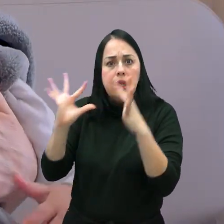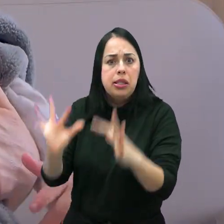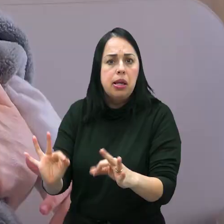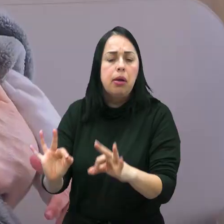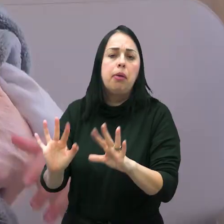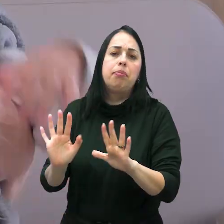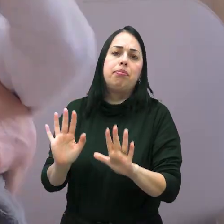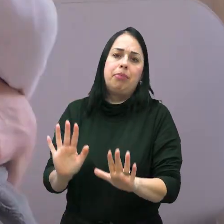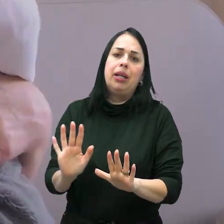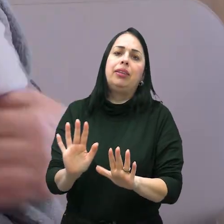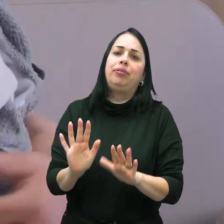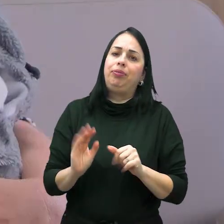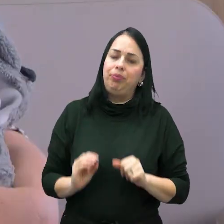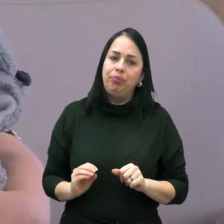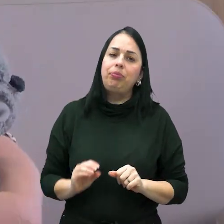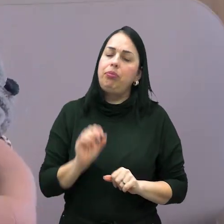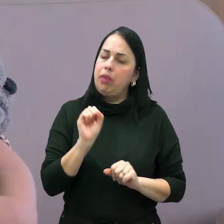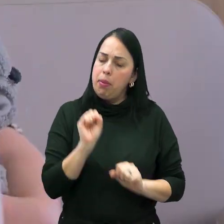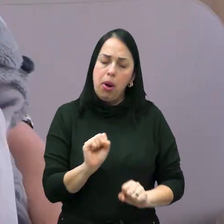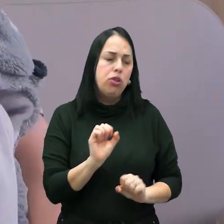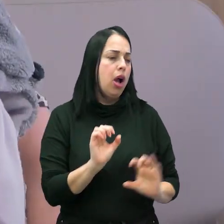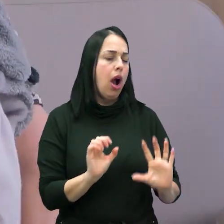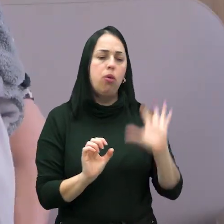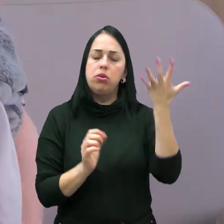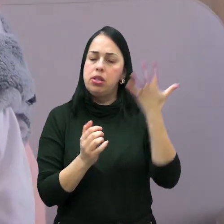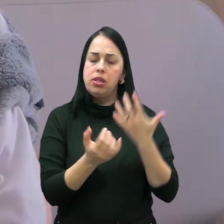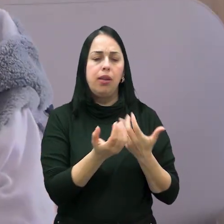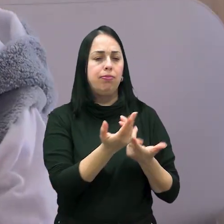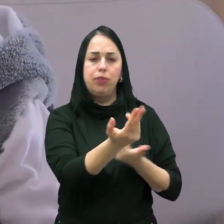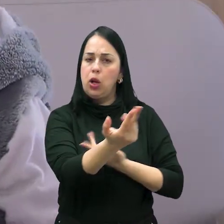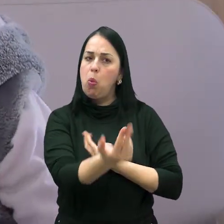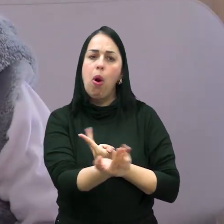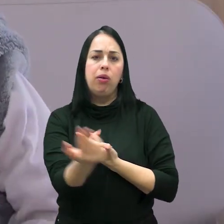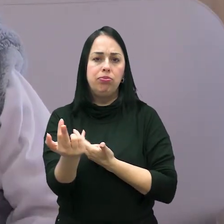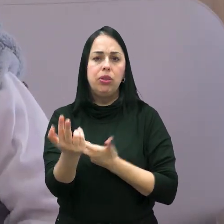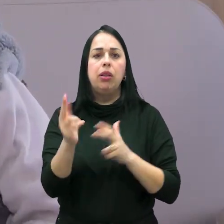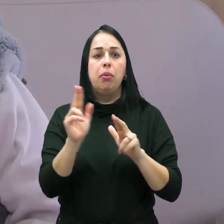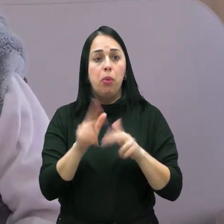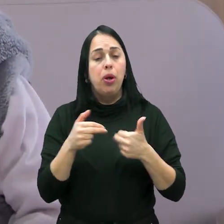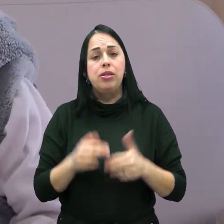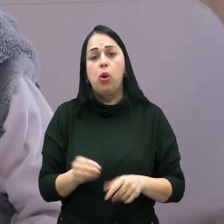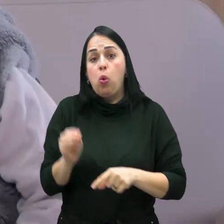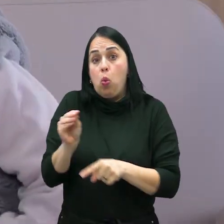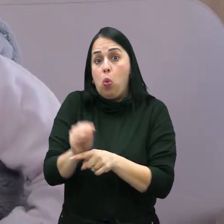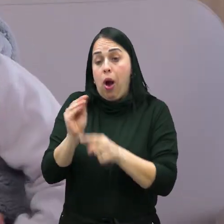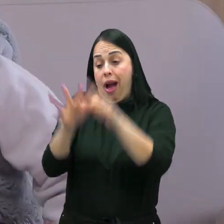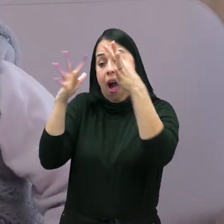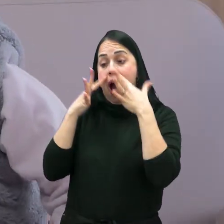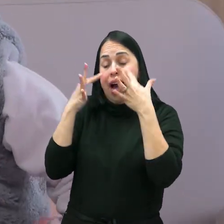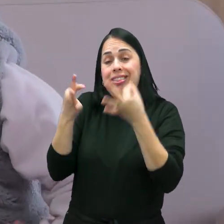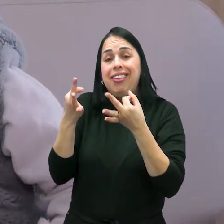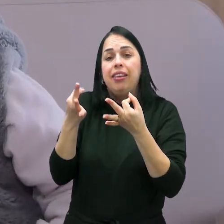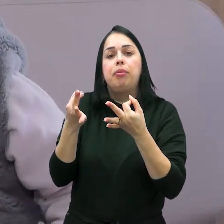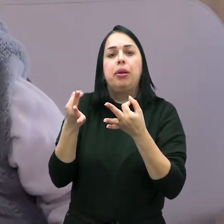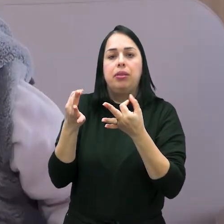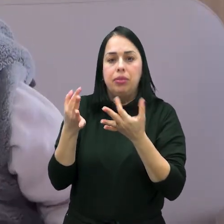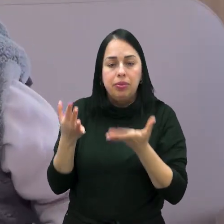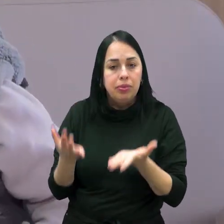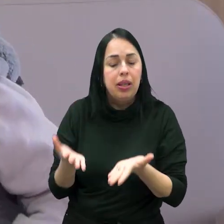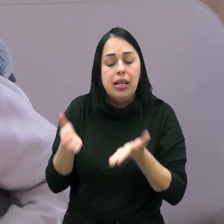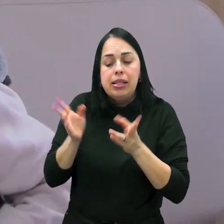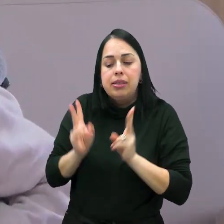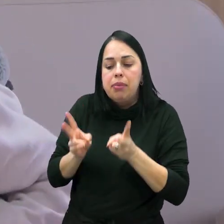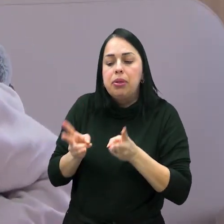as crianças, tudo, mas só que isso pode acontecer com qualquer um. Então, que tenham cuidados muito especiais